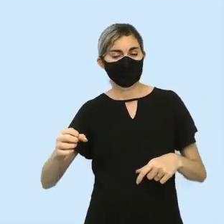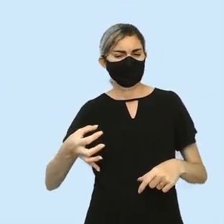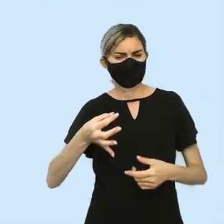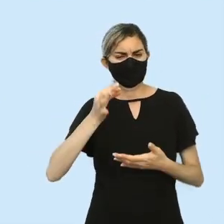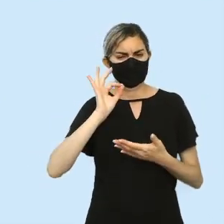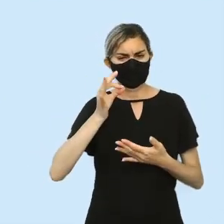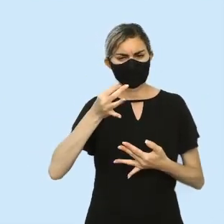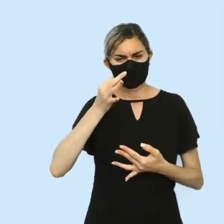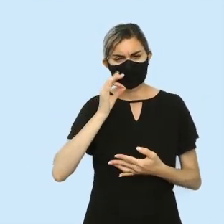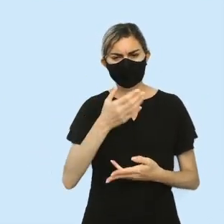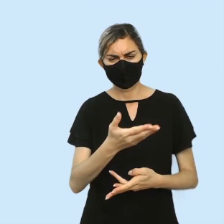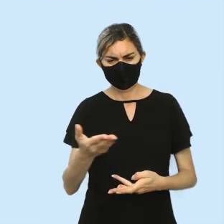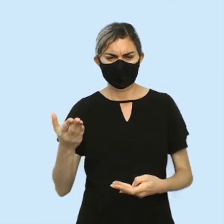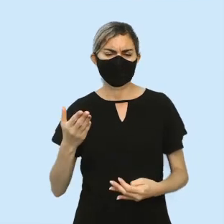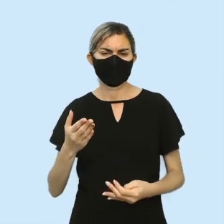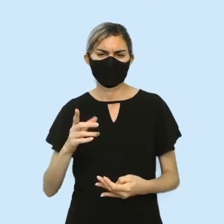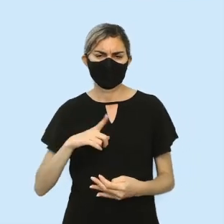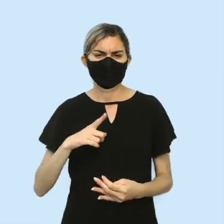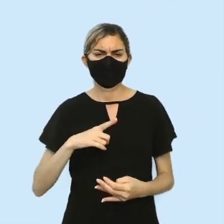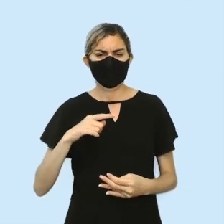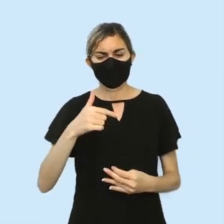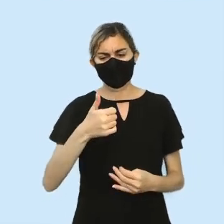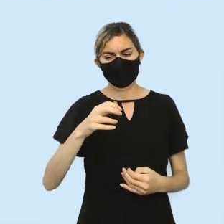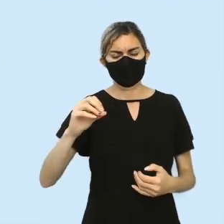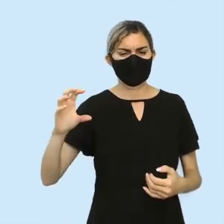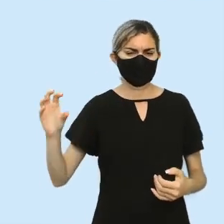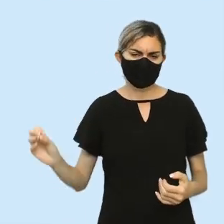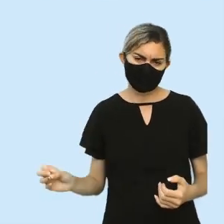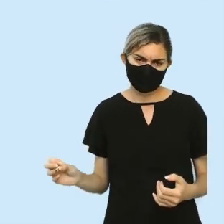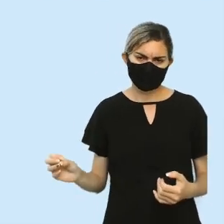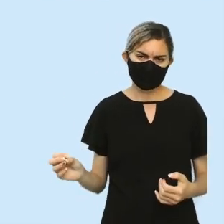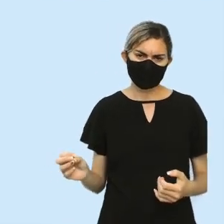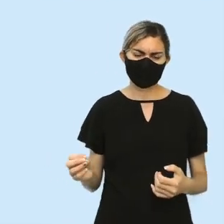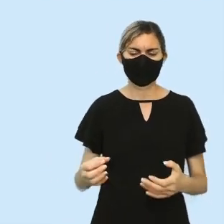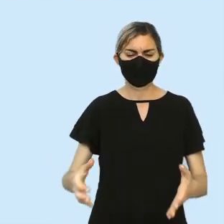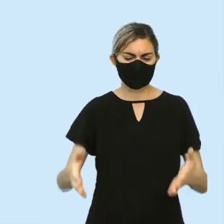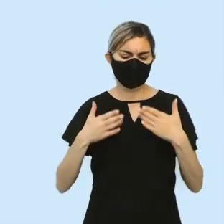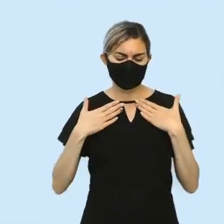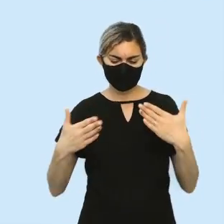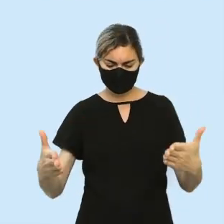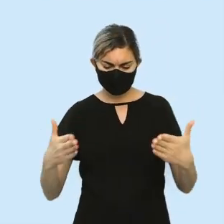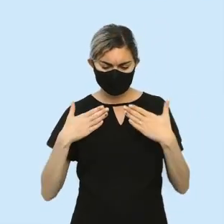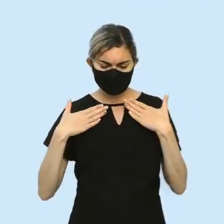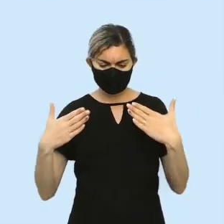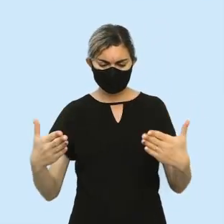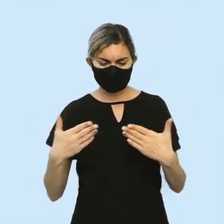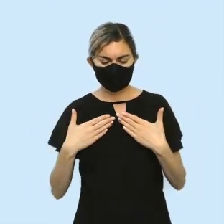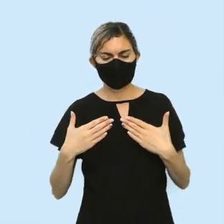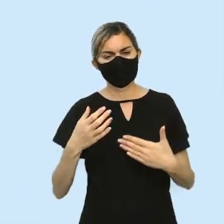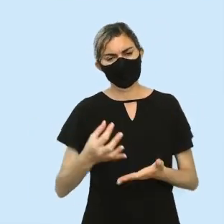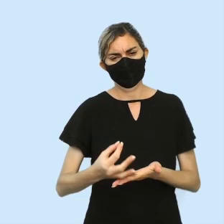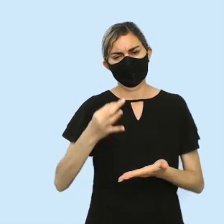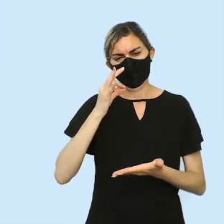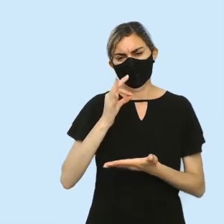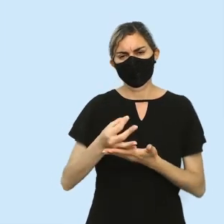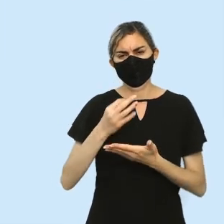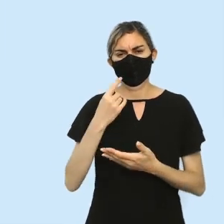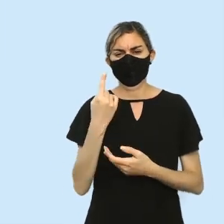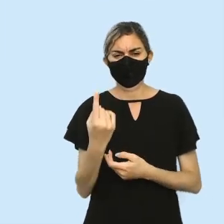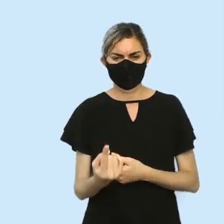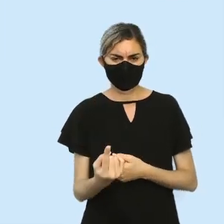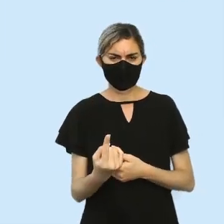chá, ela foi 100. O calor específico do chá é